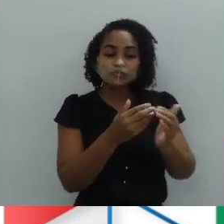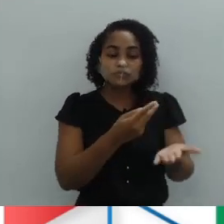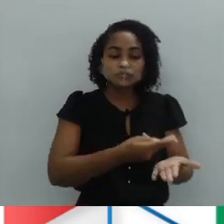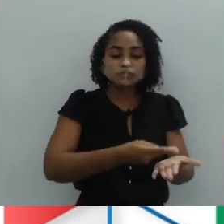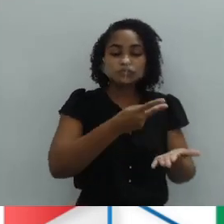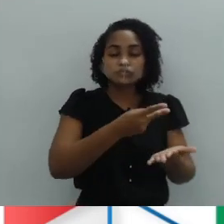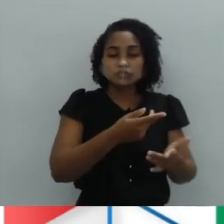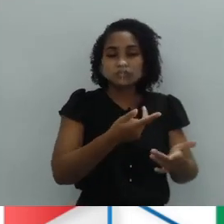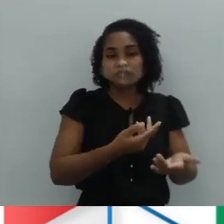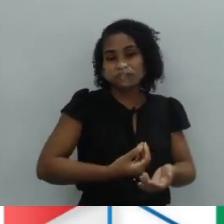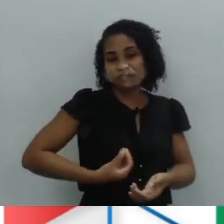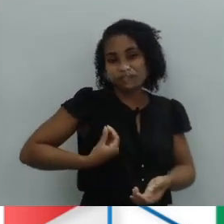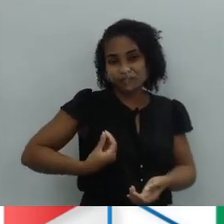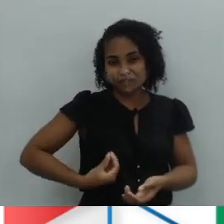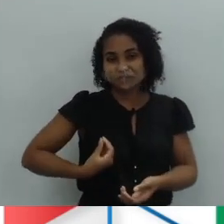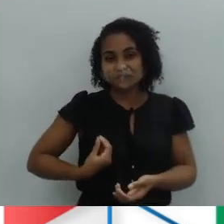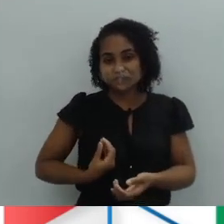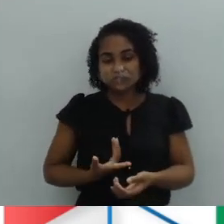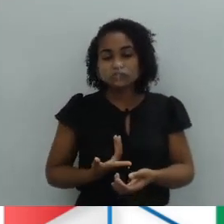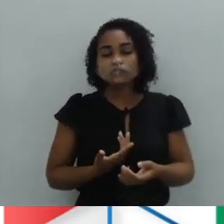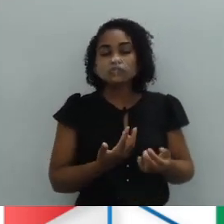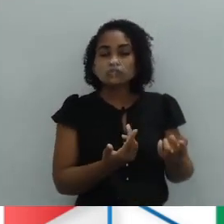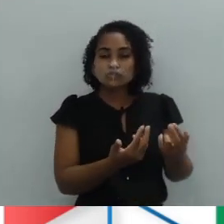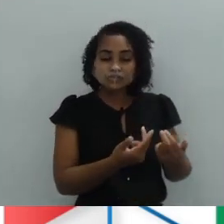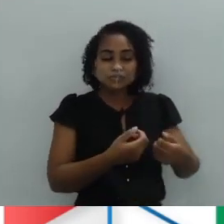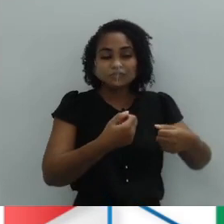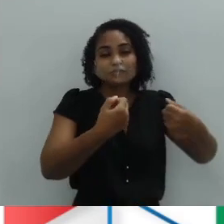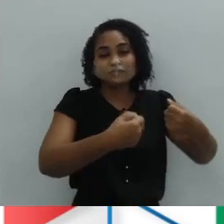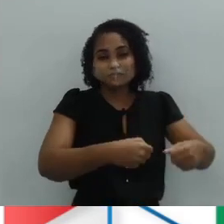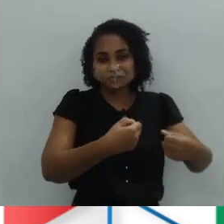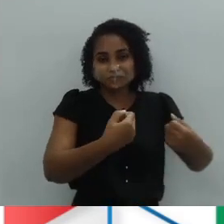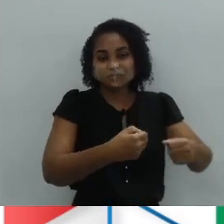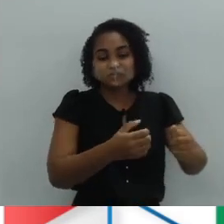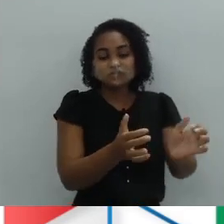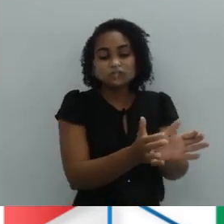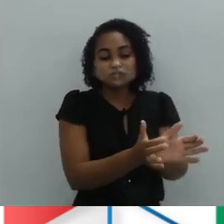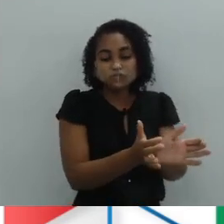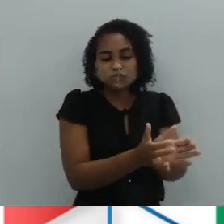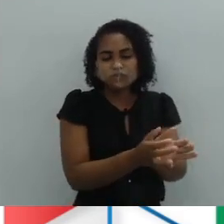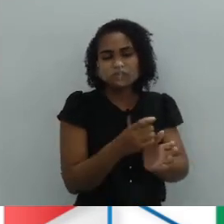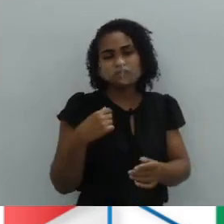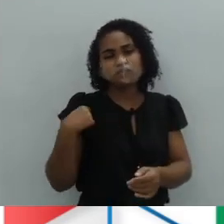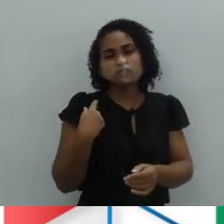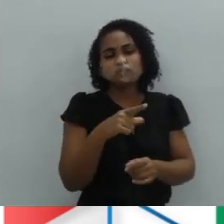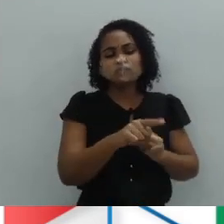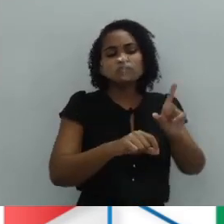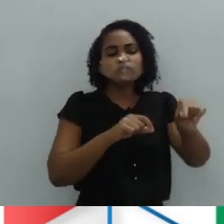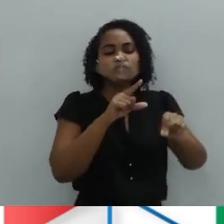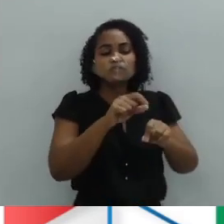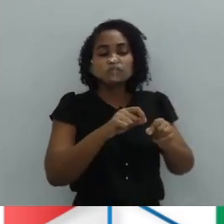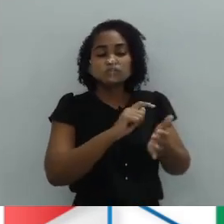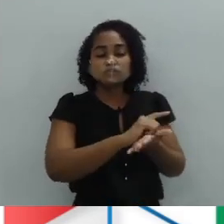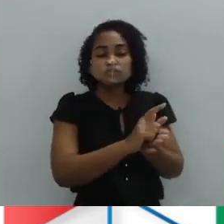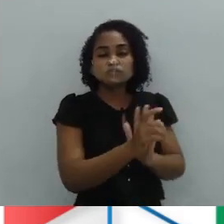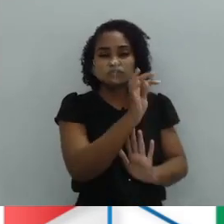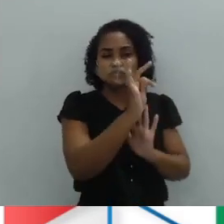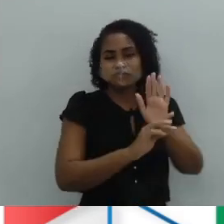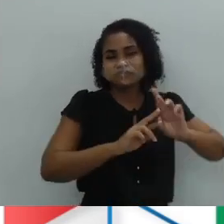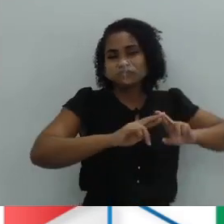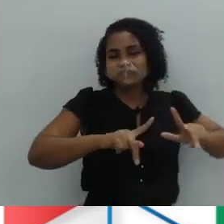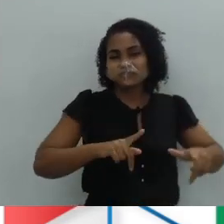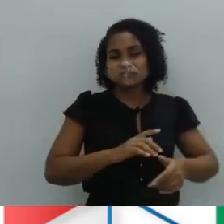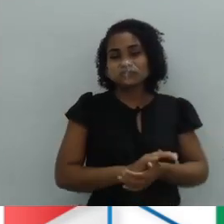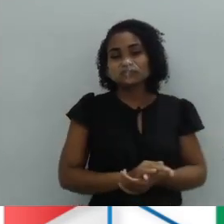situação, problema em que eu estou inserida, de acordo com a necessidade do grupo, a gente seleciona um gênero textual